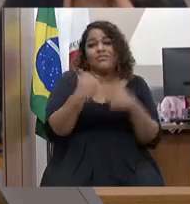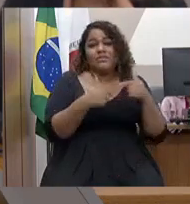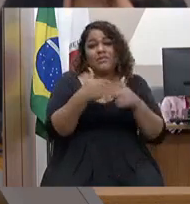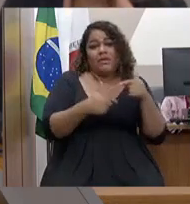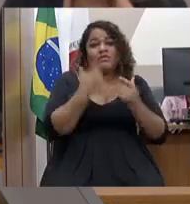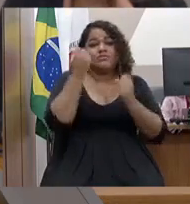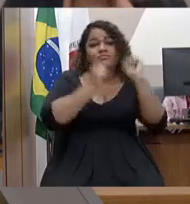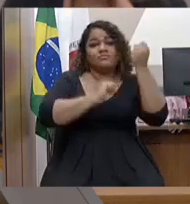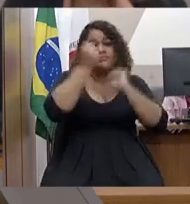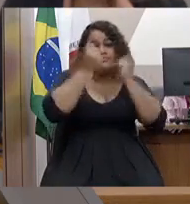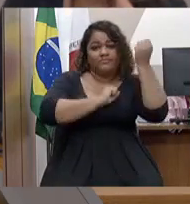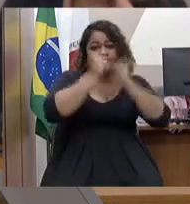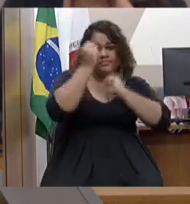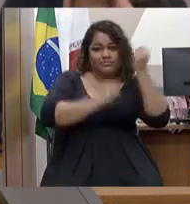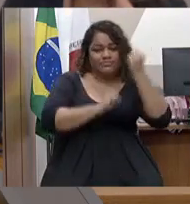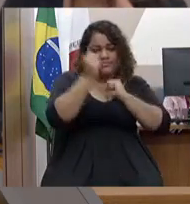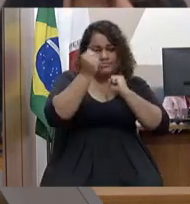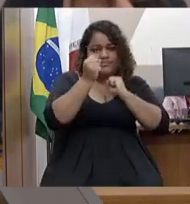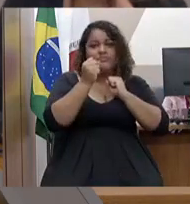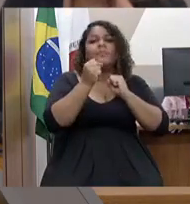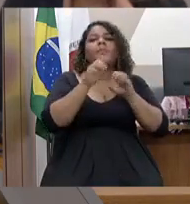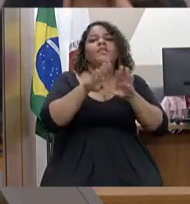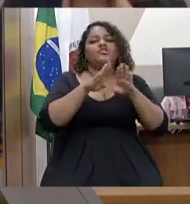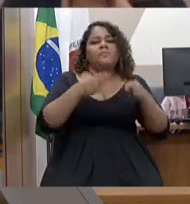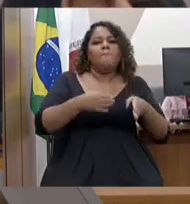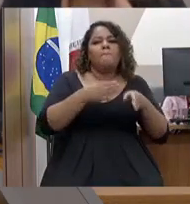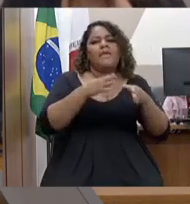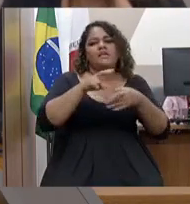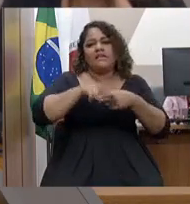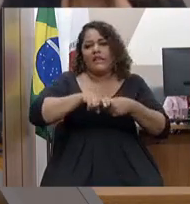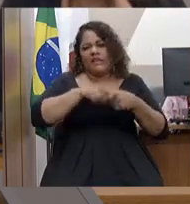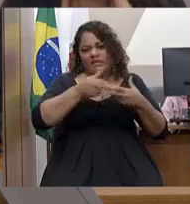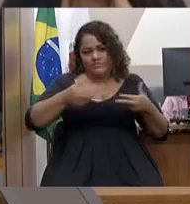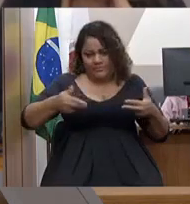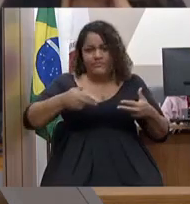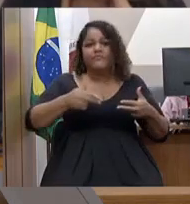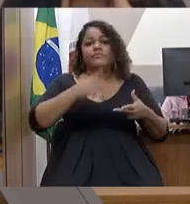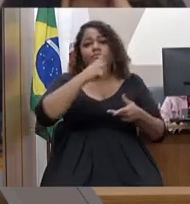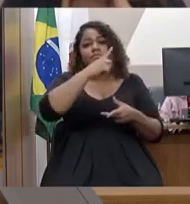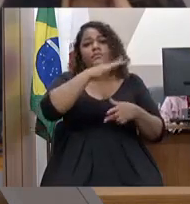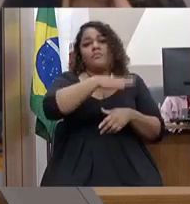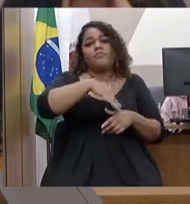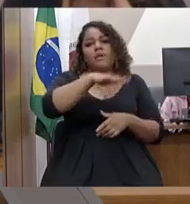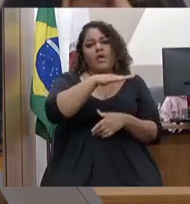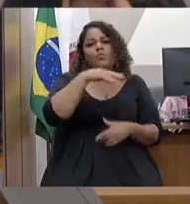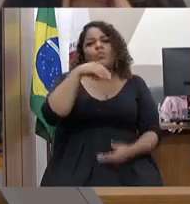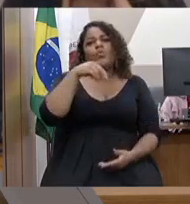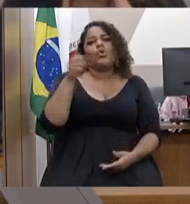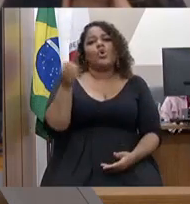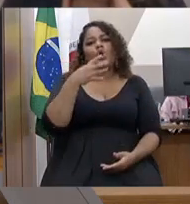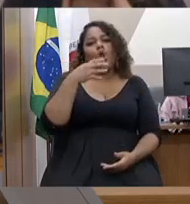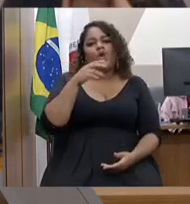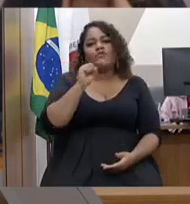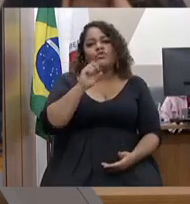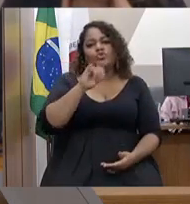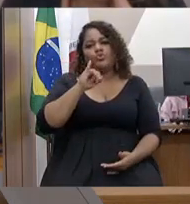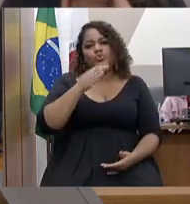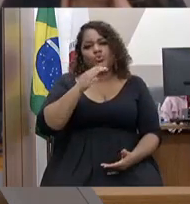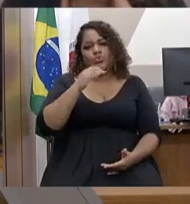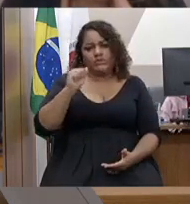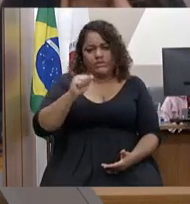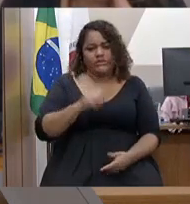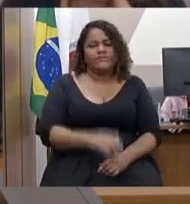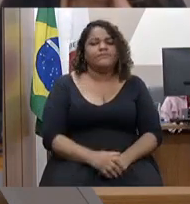mas ele no bairro Nova Suíça não há um trabalhador ao longo desses anos todos